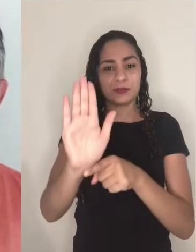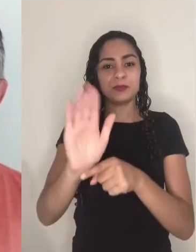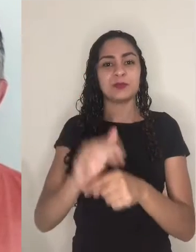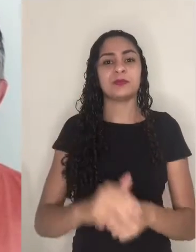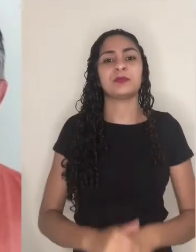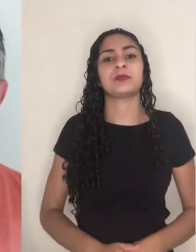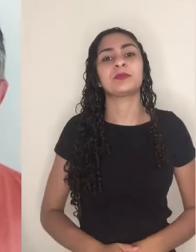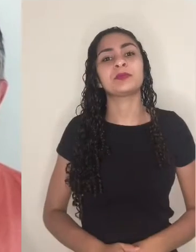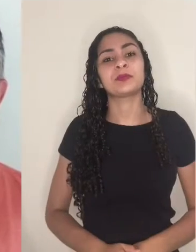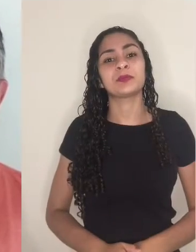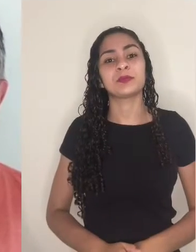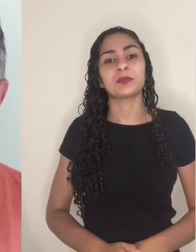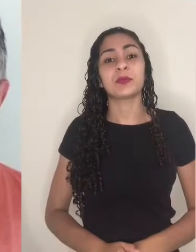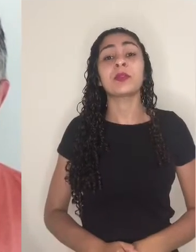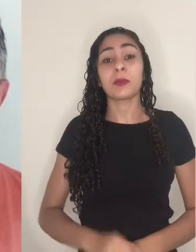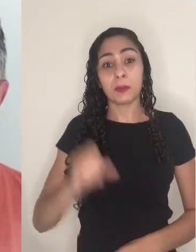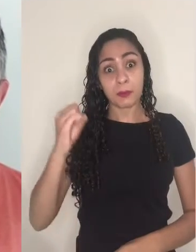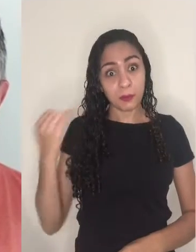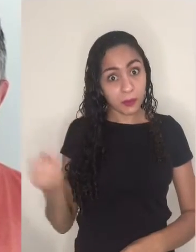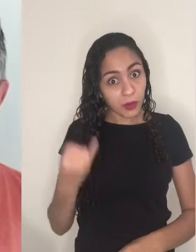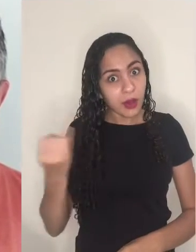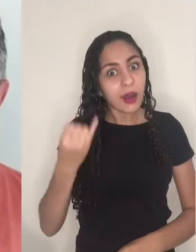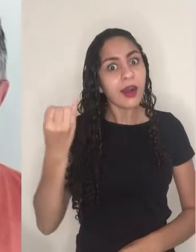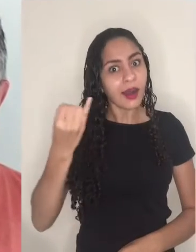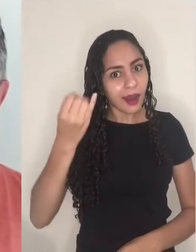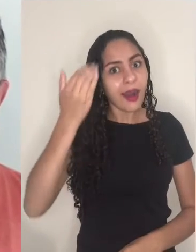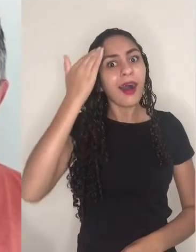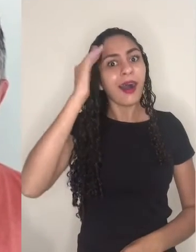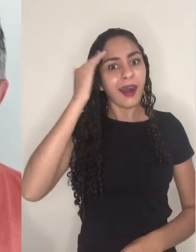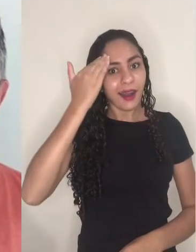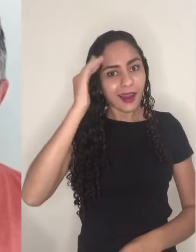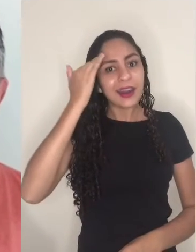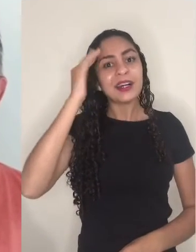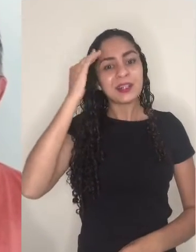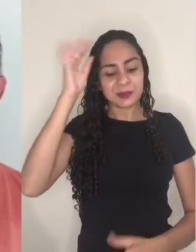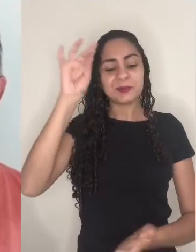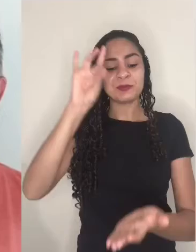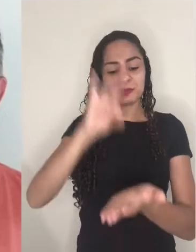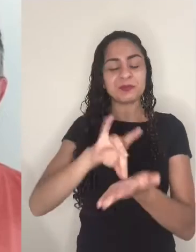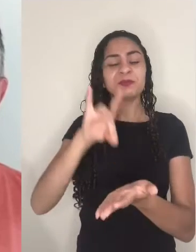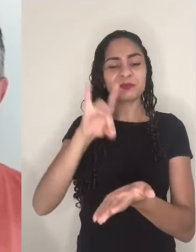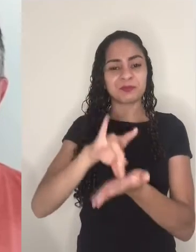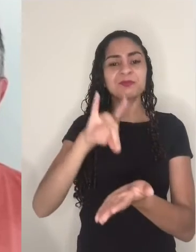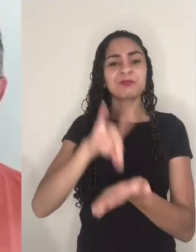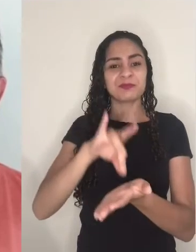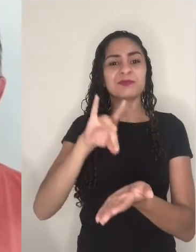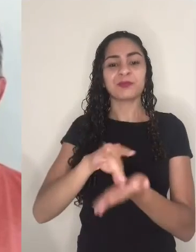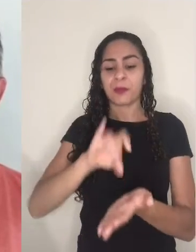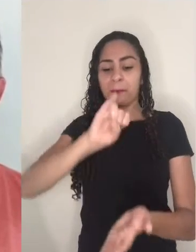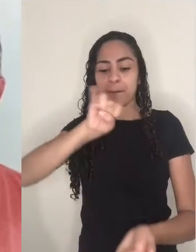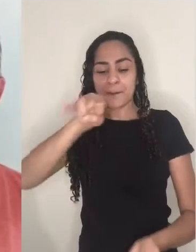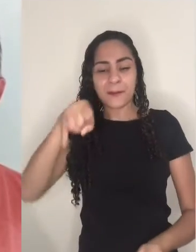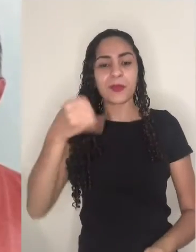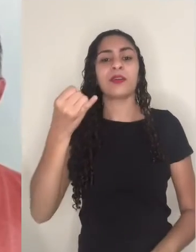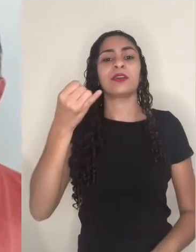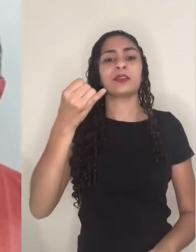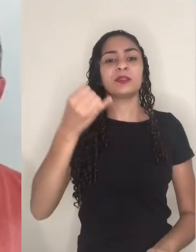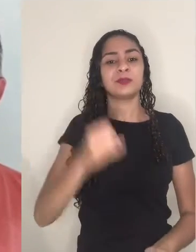nossa causa. É importante saber dessa verdade e termos isso como proveitoso